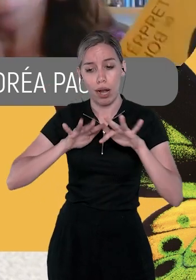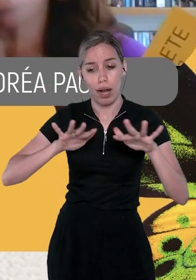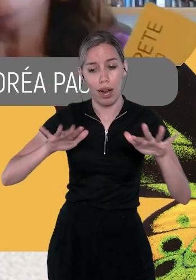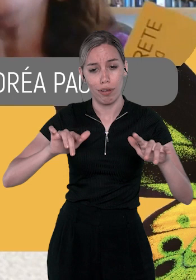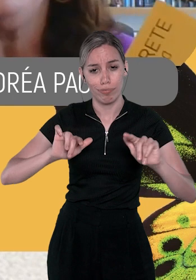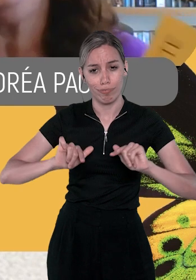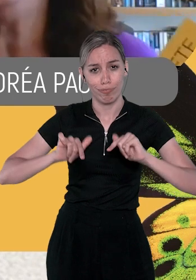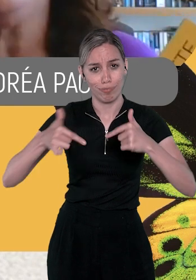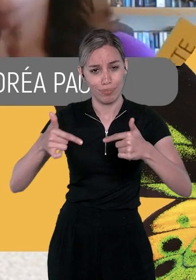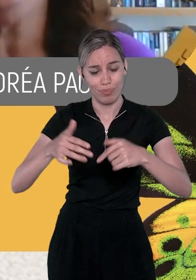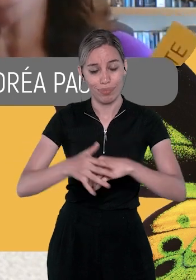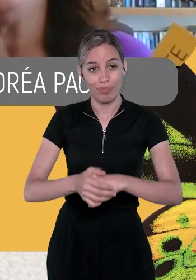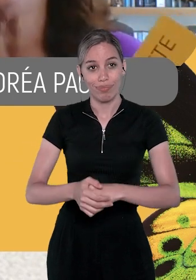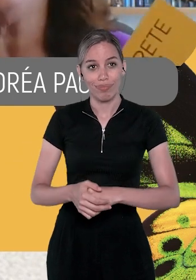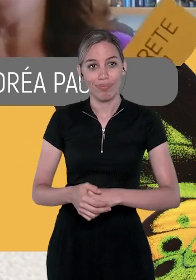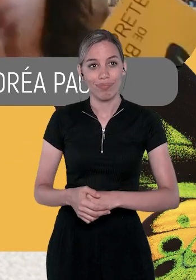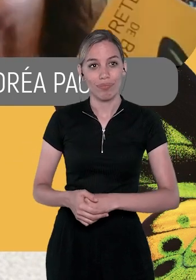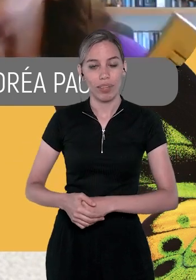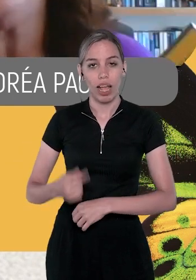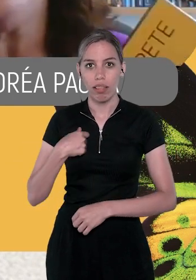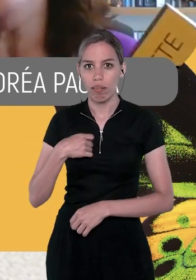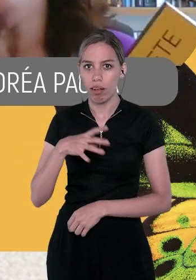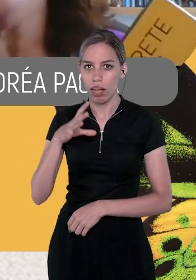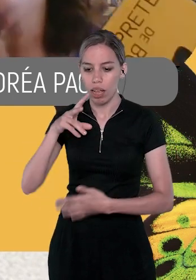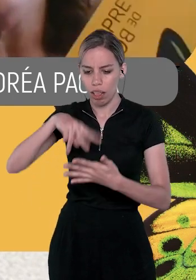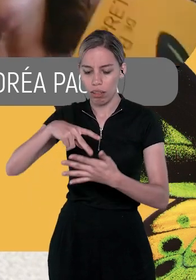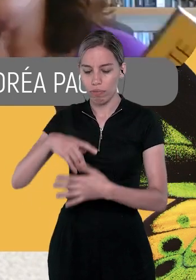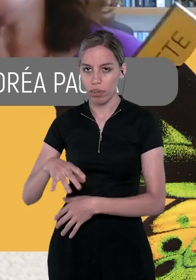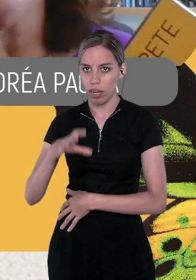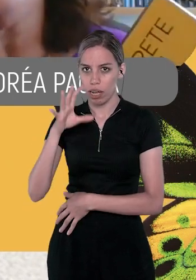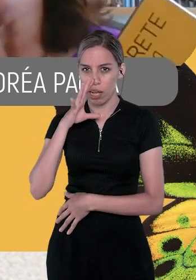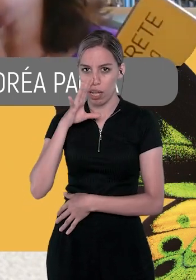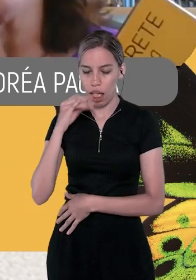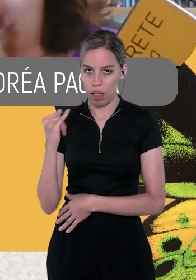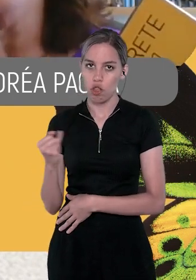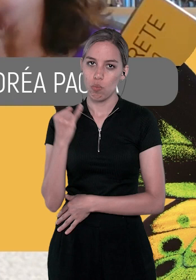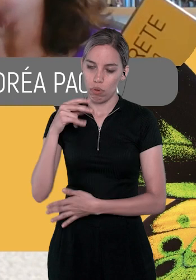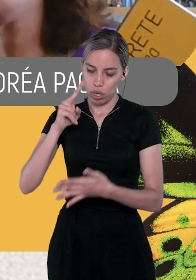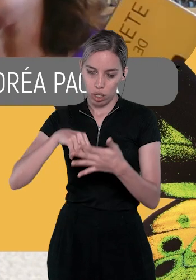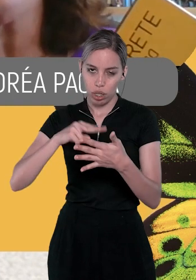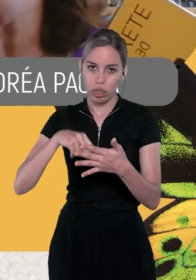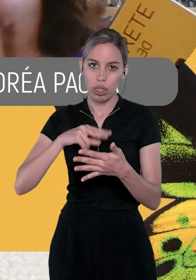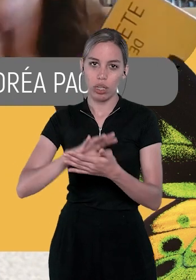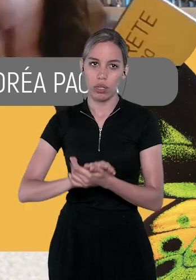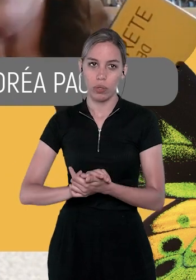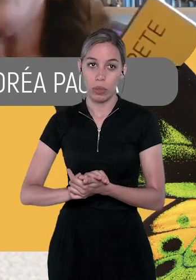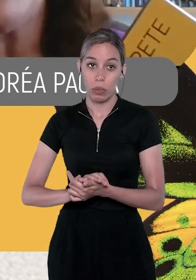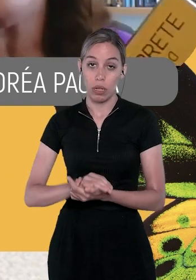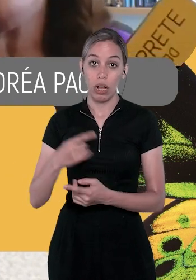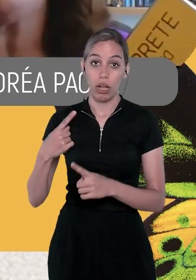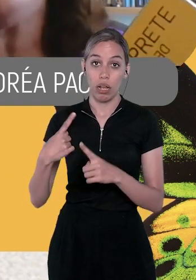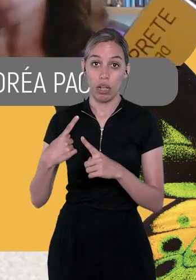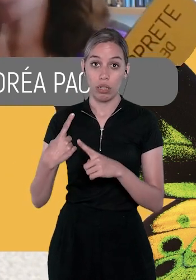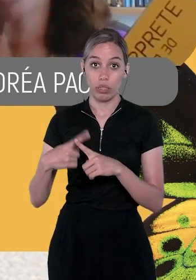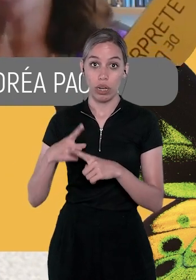porque eu fiquei encantada e eu acho que é importante a leitura dessa obra de ficção para a gente, pelo menos,